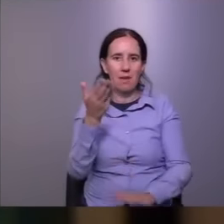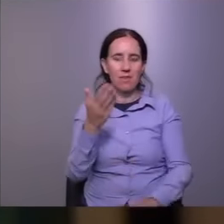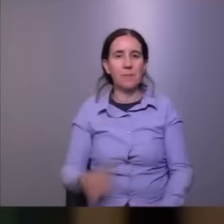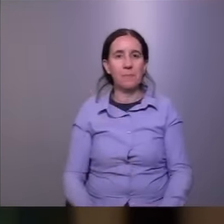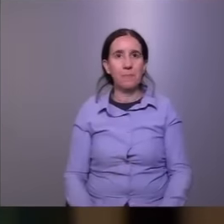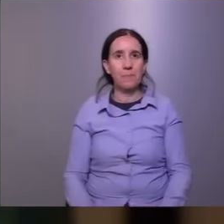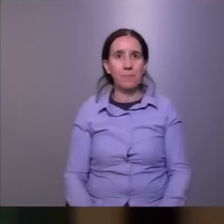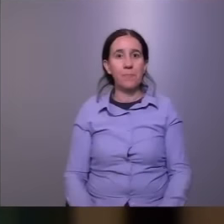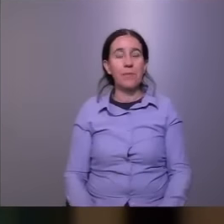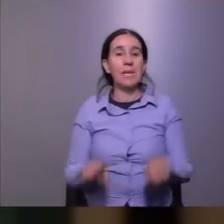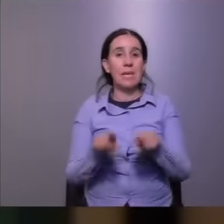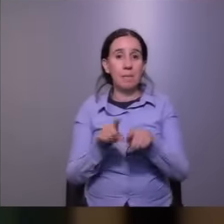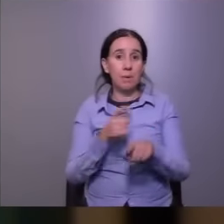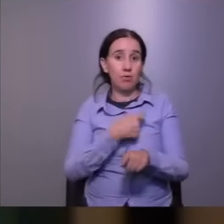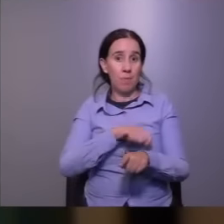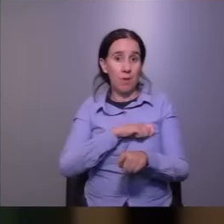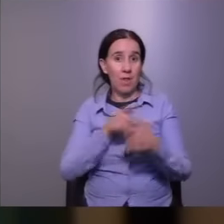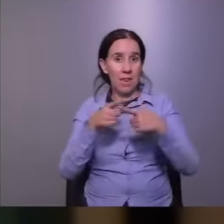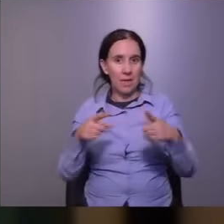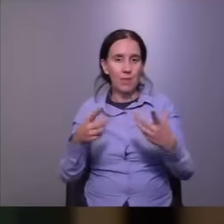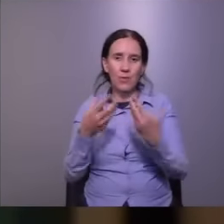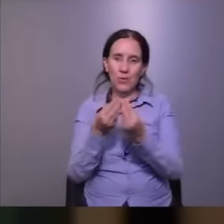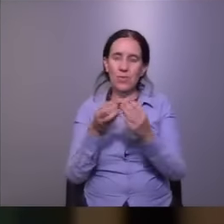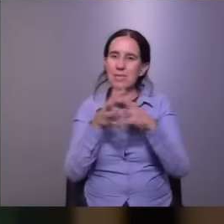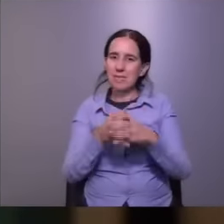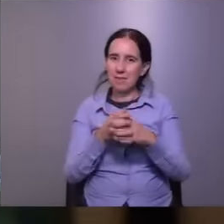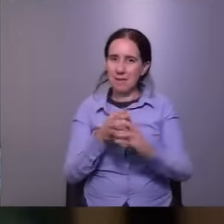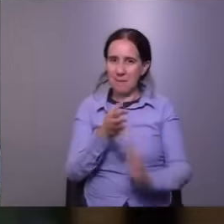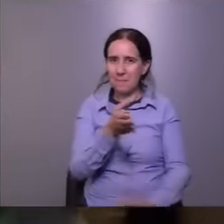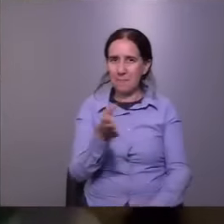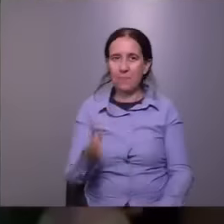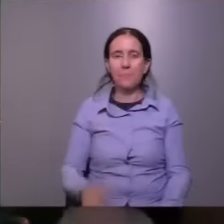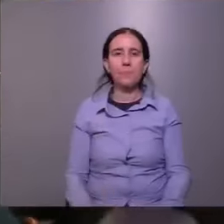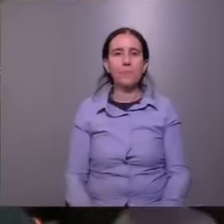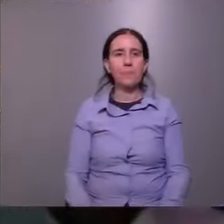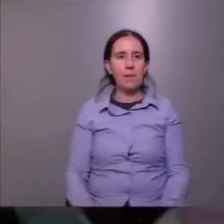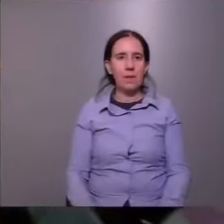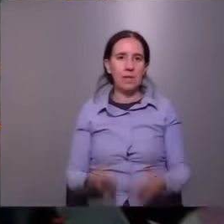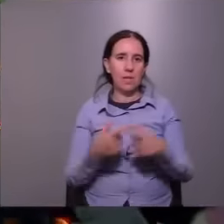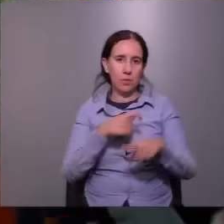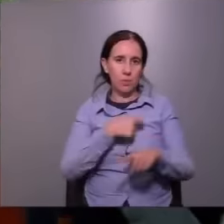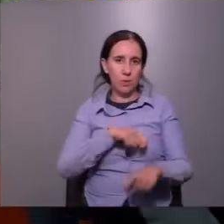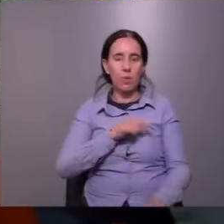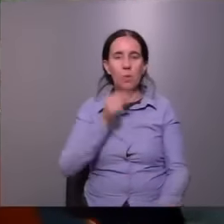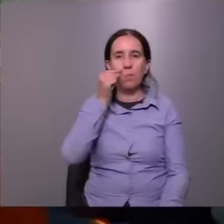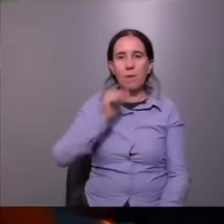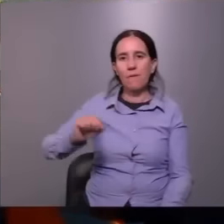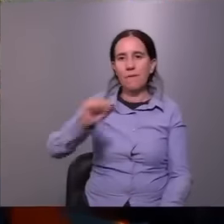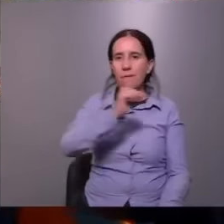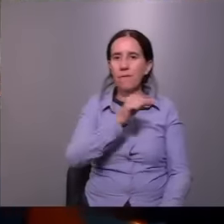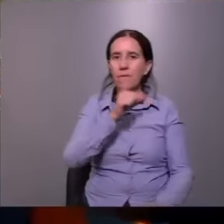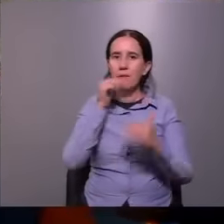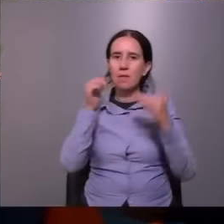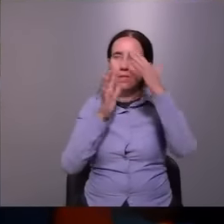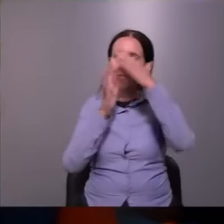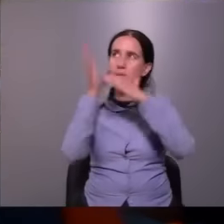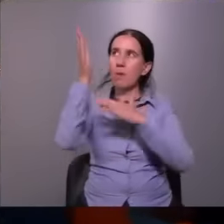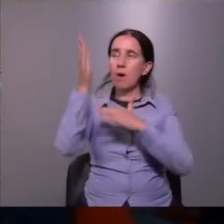mais justo, fraterno e evangélico. Rezemos com os nossos irmãos de língua espanhola.